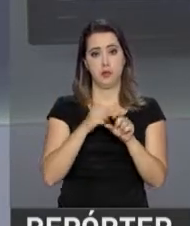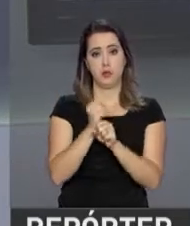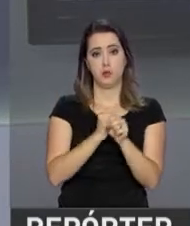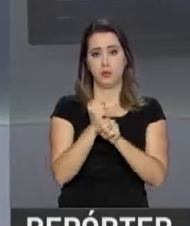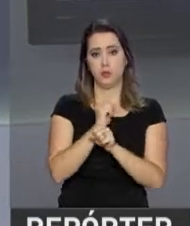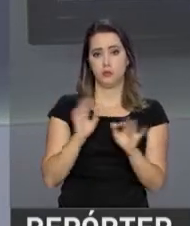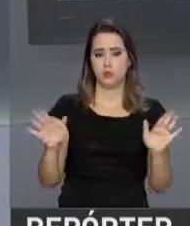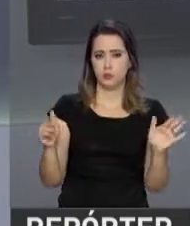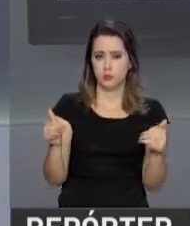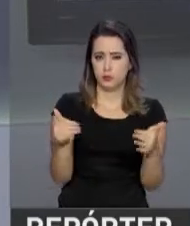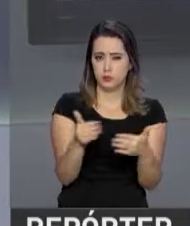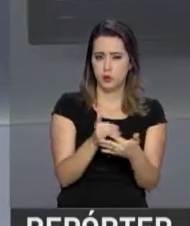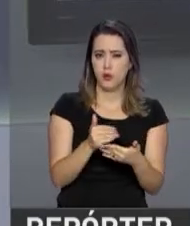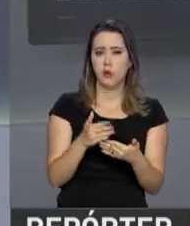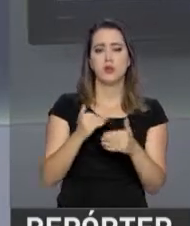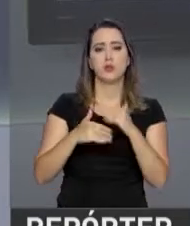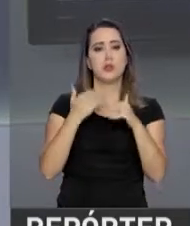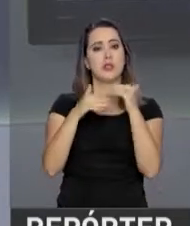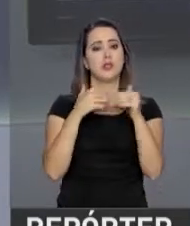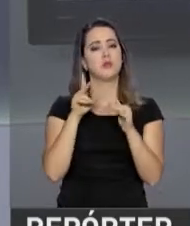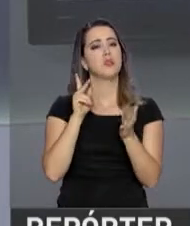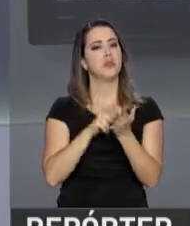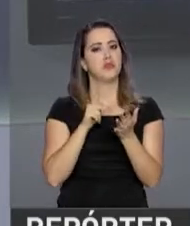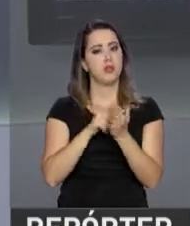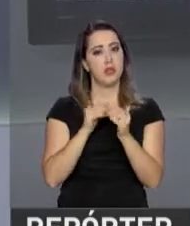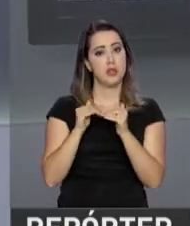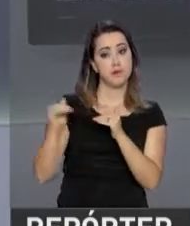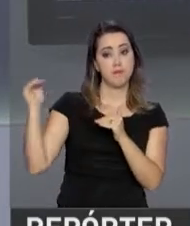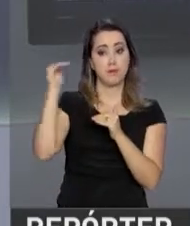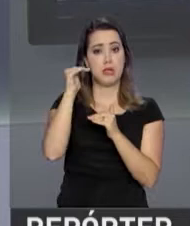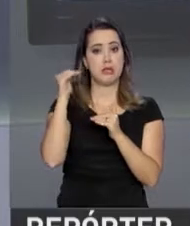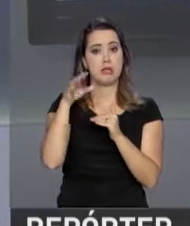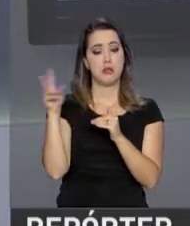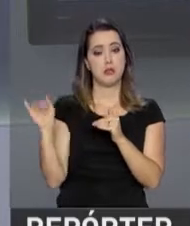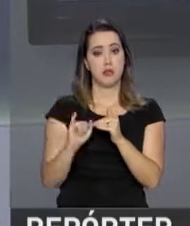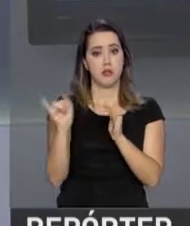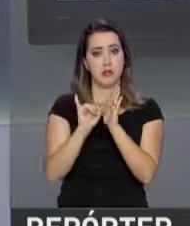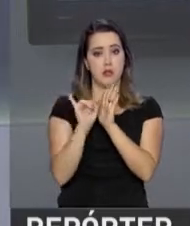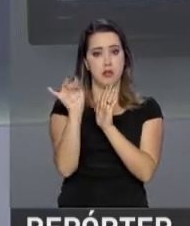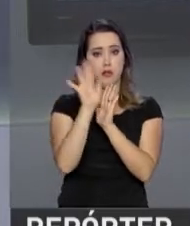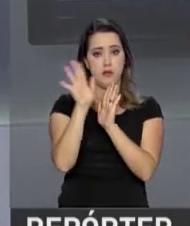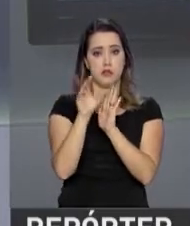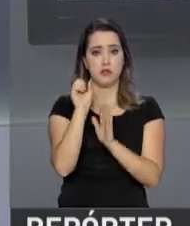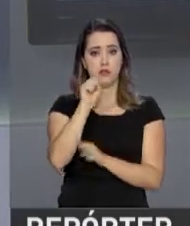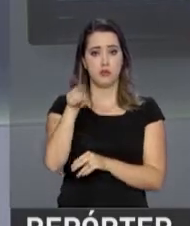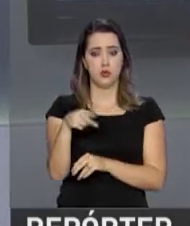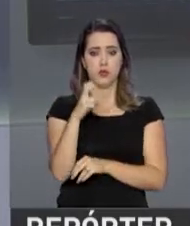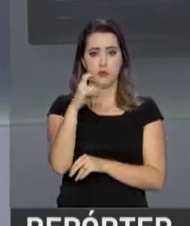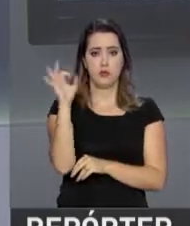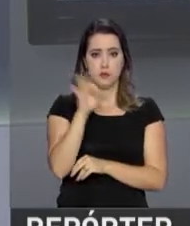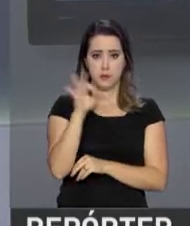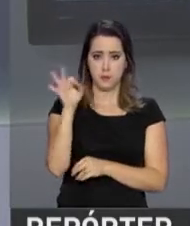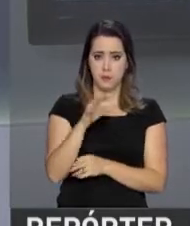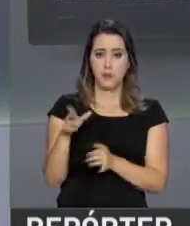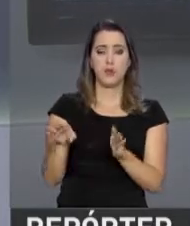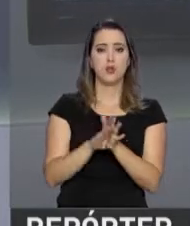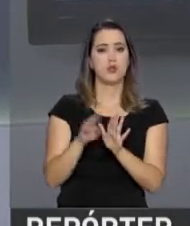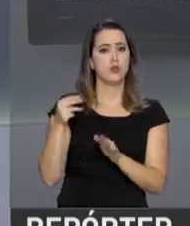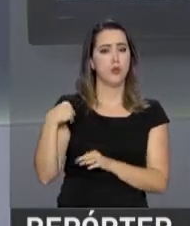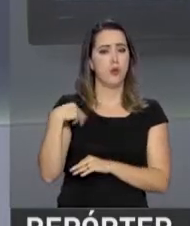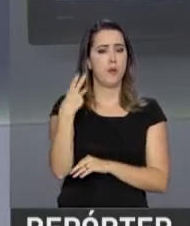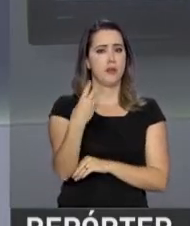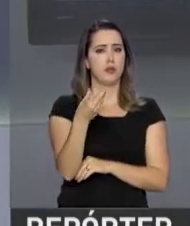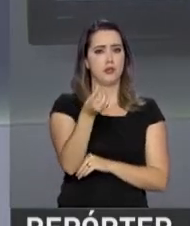ano a arrecadação registrou um crescimento real ou seja acima da inflação e cerca de 86 por cento e chegou a mais